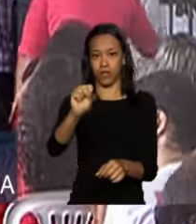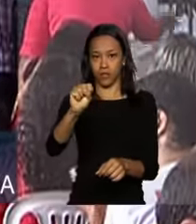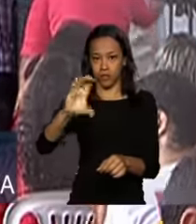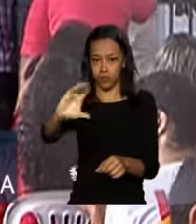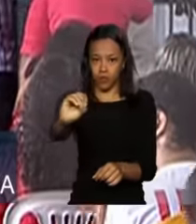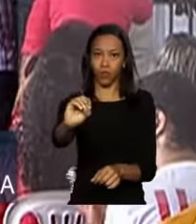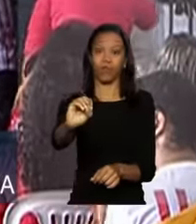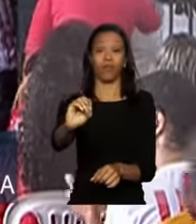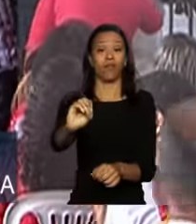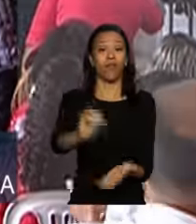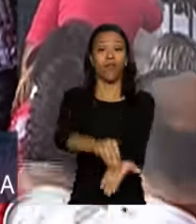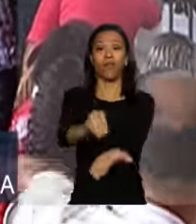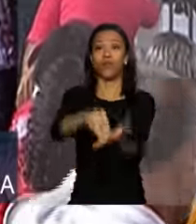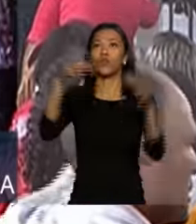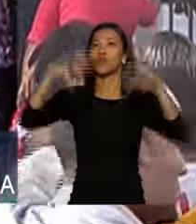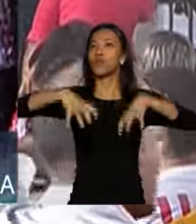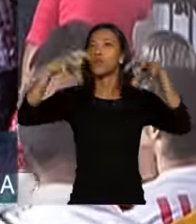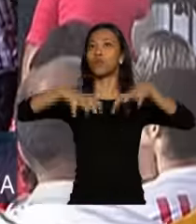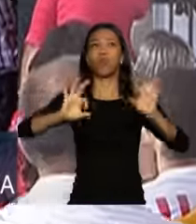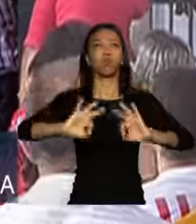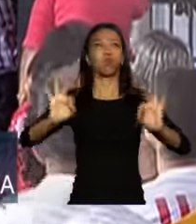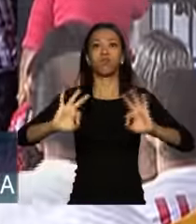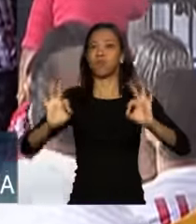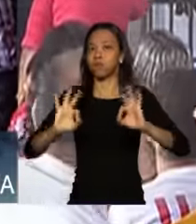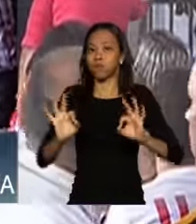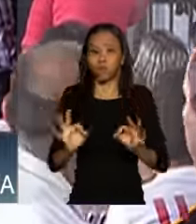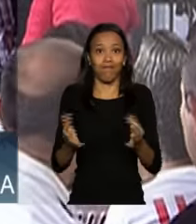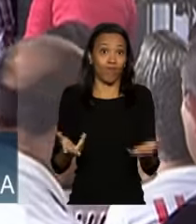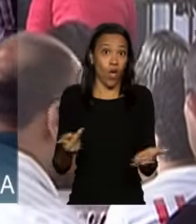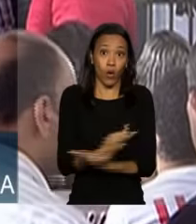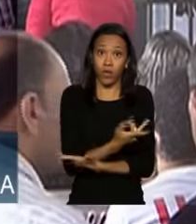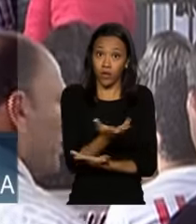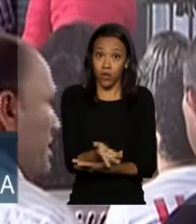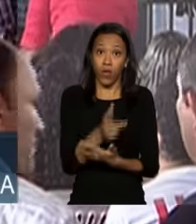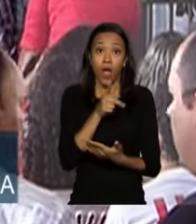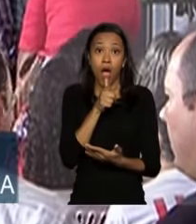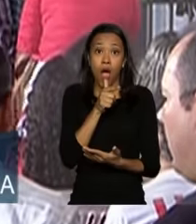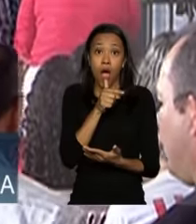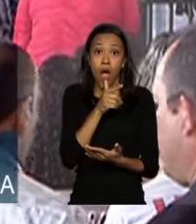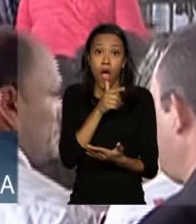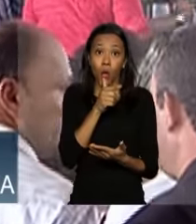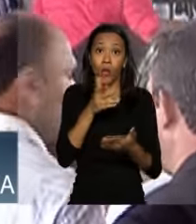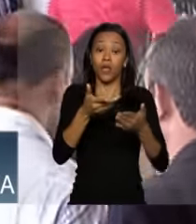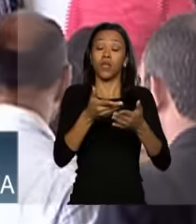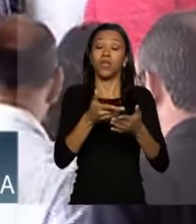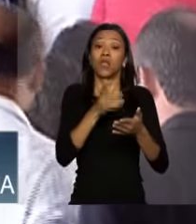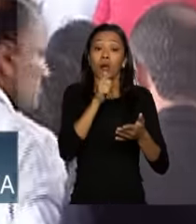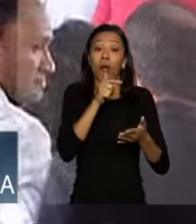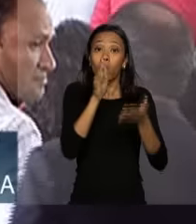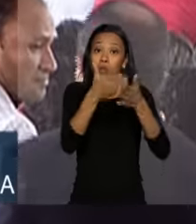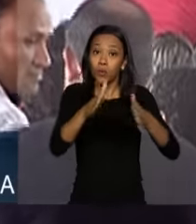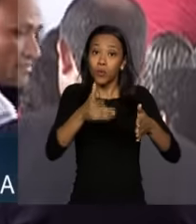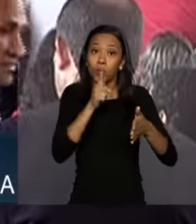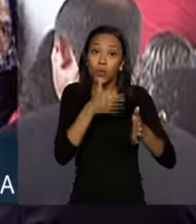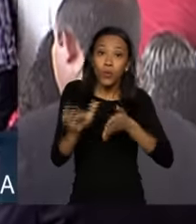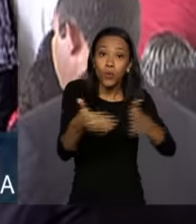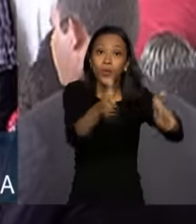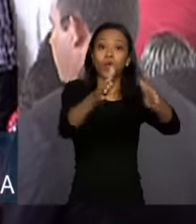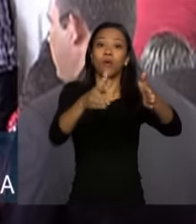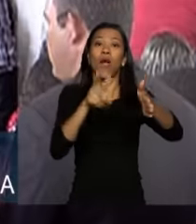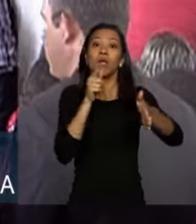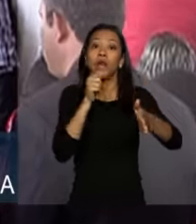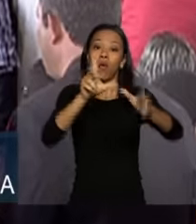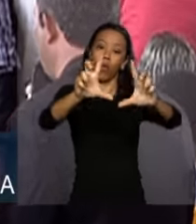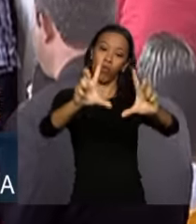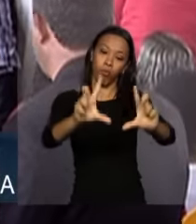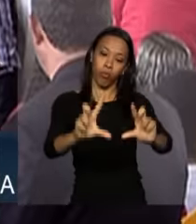A falta de chuva levou o São Francisco aos níveis mais baixos da sua história. E